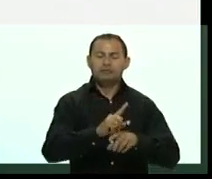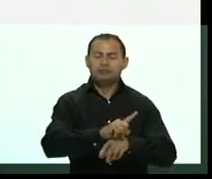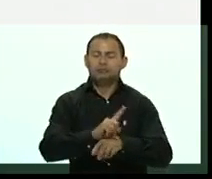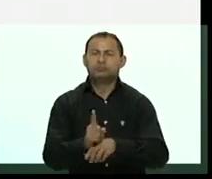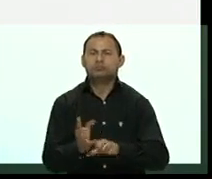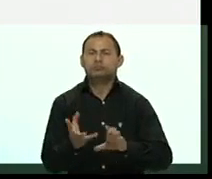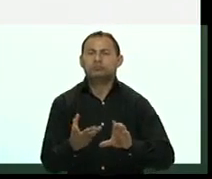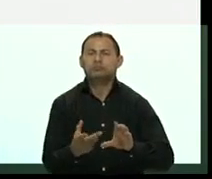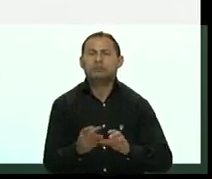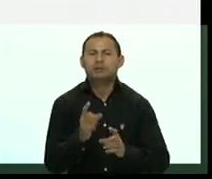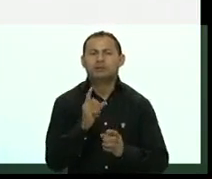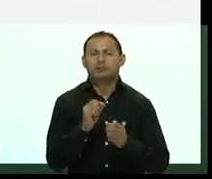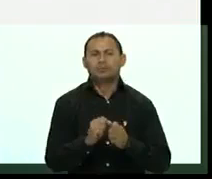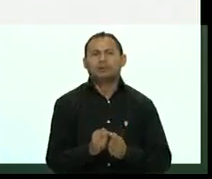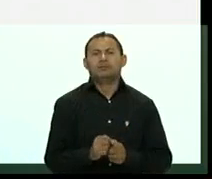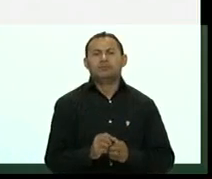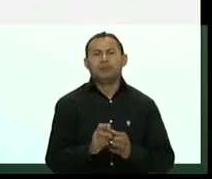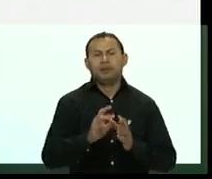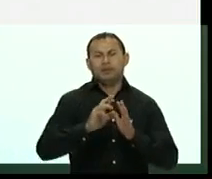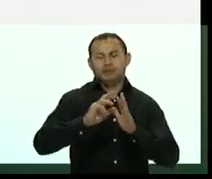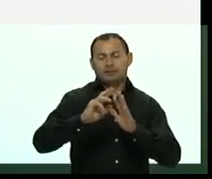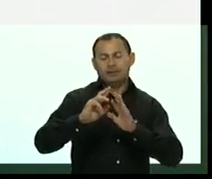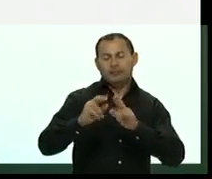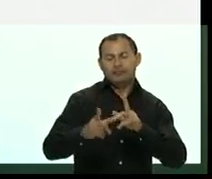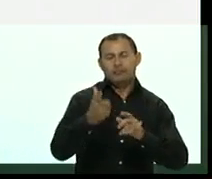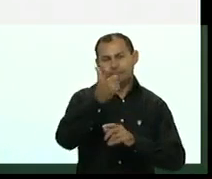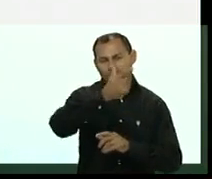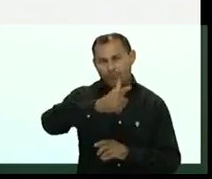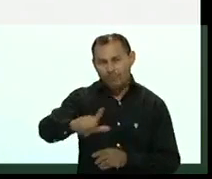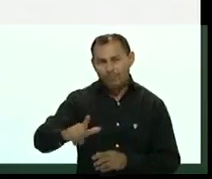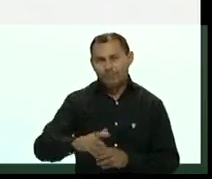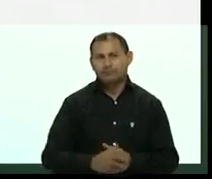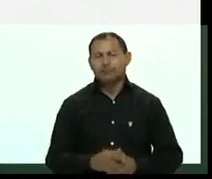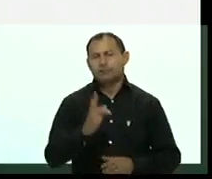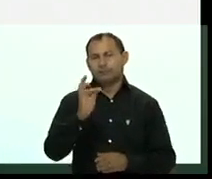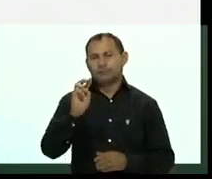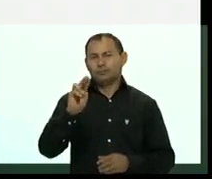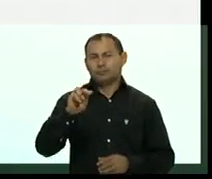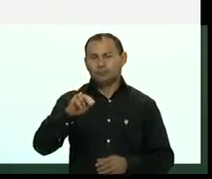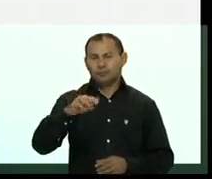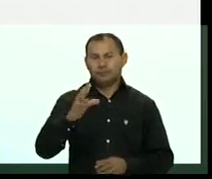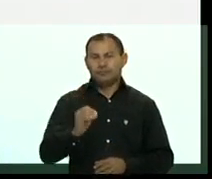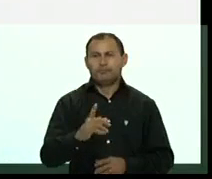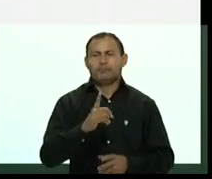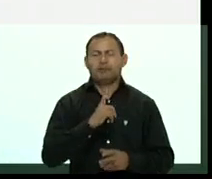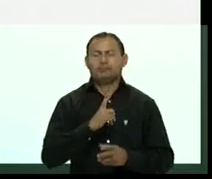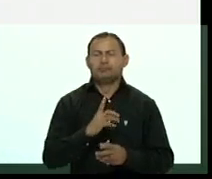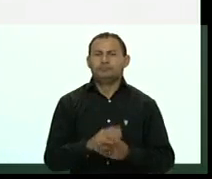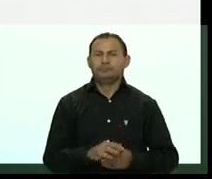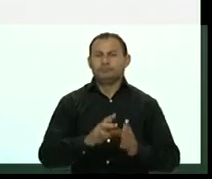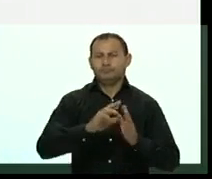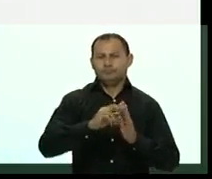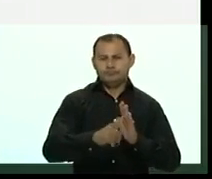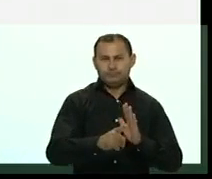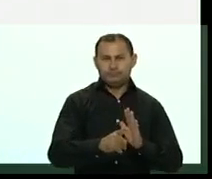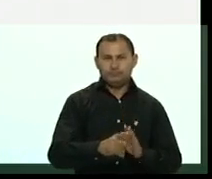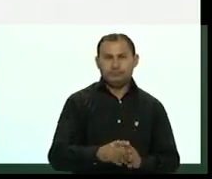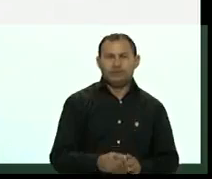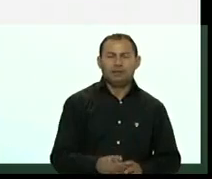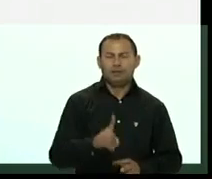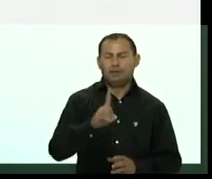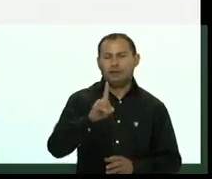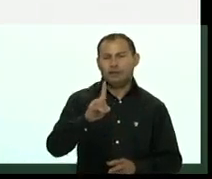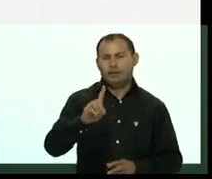tenho que fazer? Eu vou derivar de novo essa função. Então, eu vou ter que pegar a derivada, vai